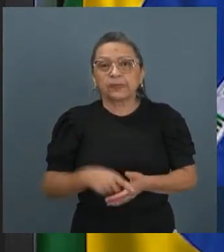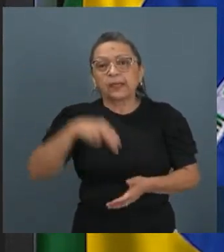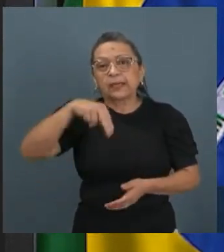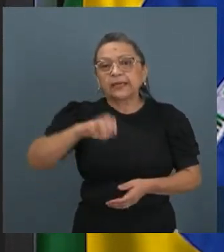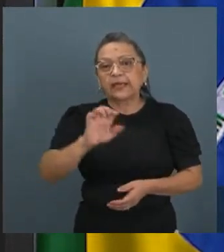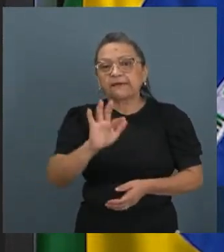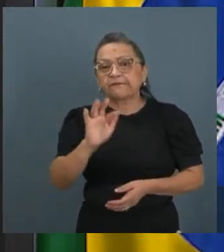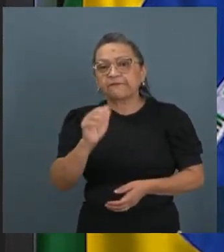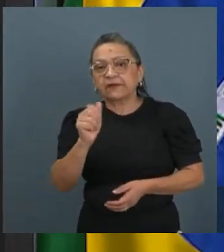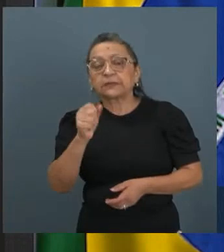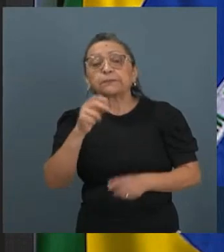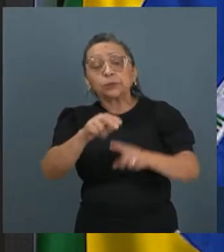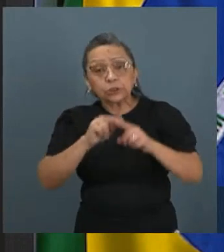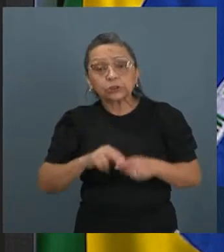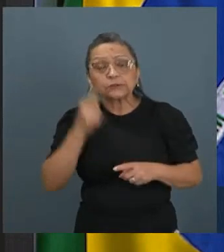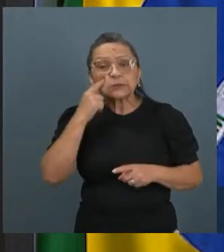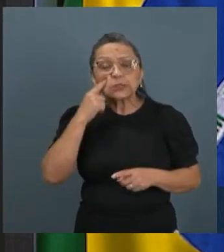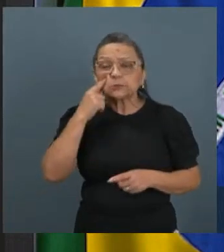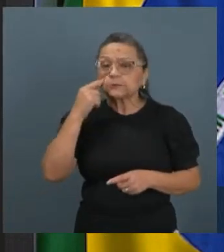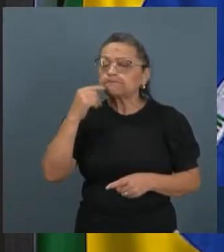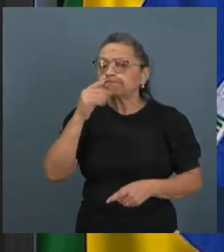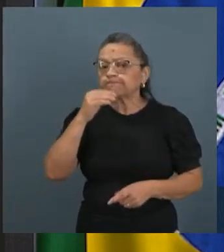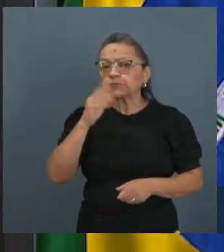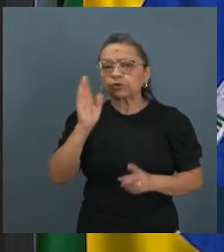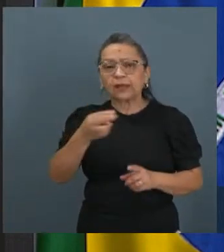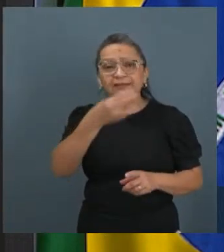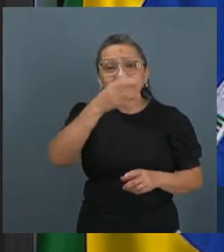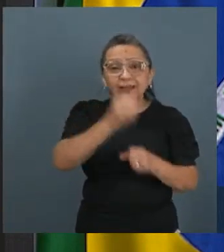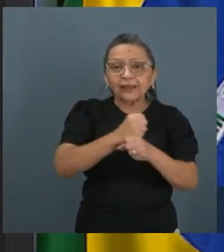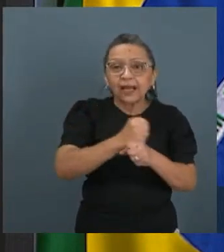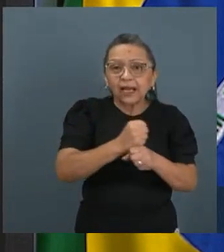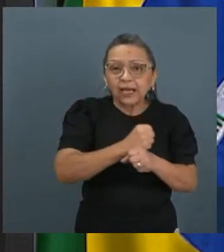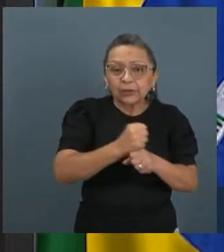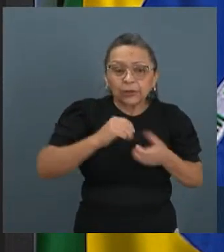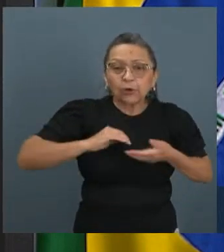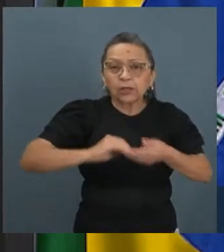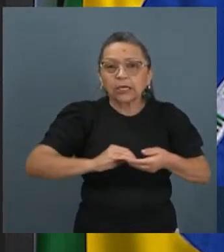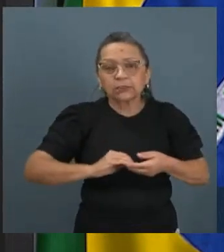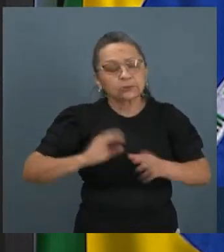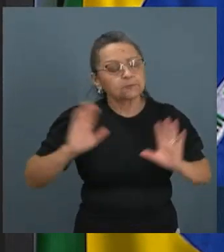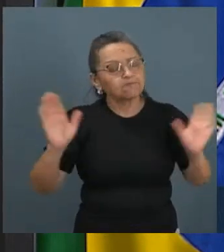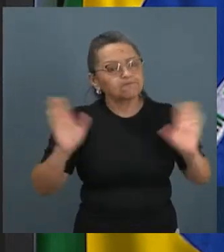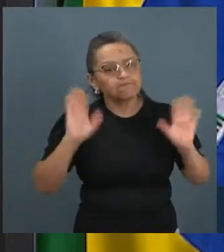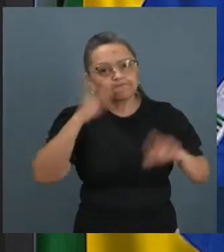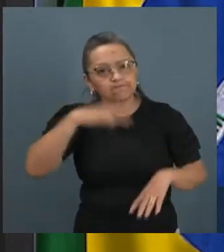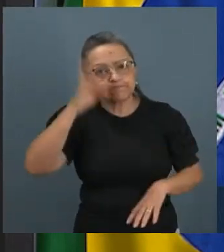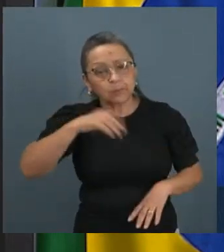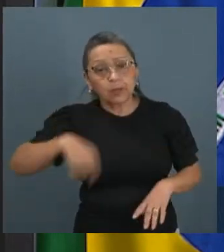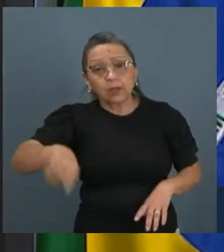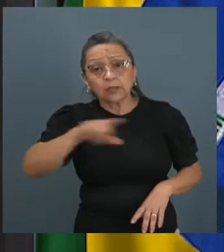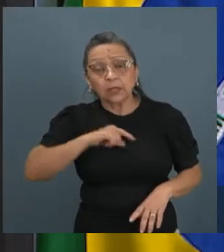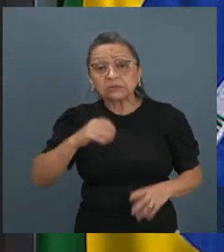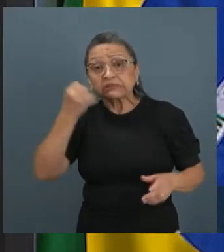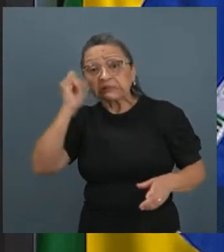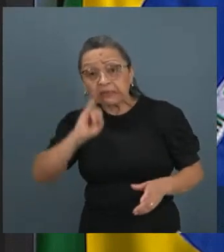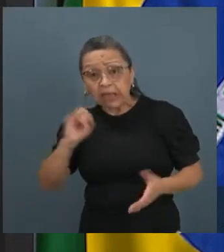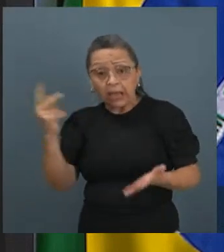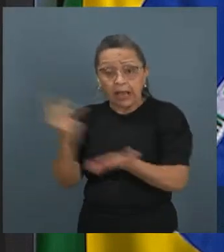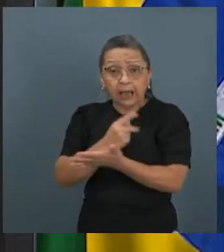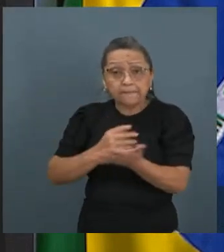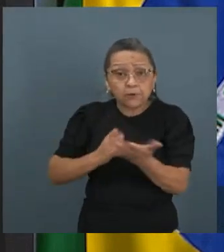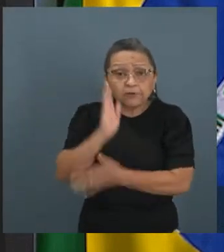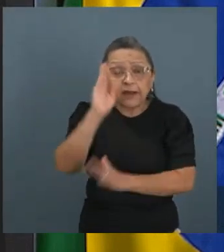vem sendo rechaçada há 3 décadas pelo Congresso Nacional. A eventual aprovação do